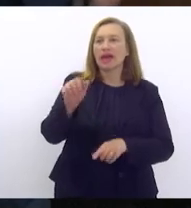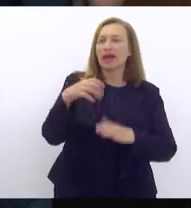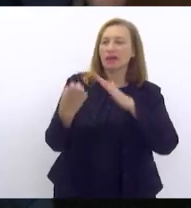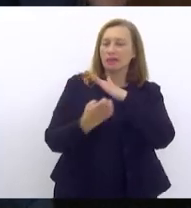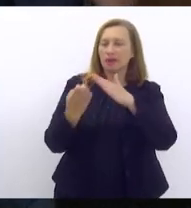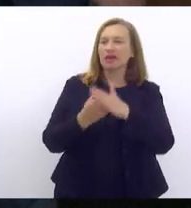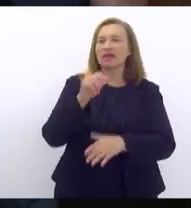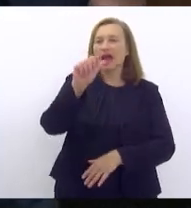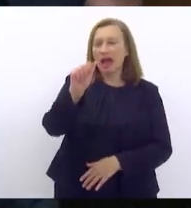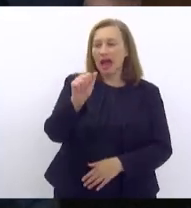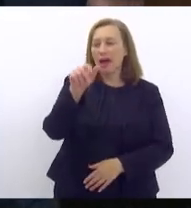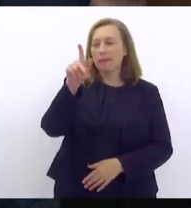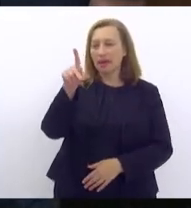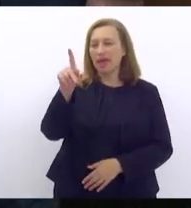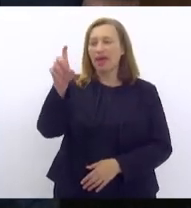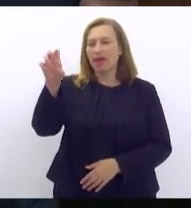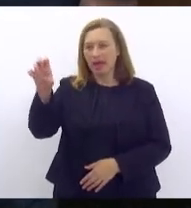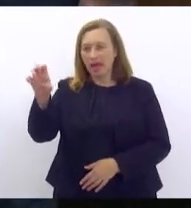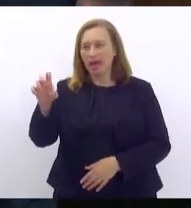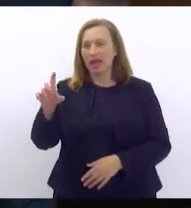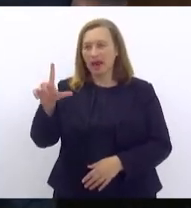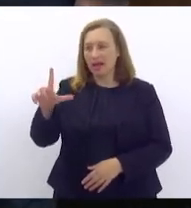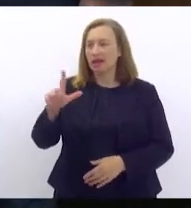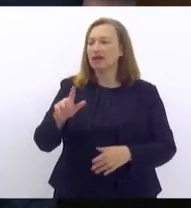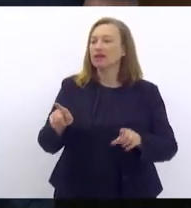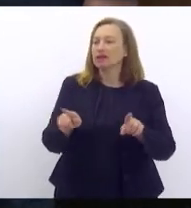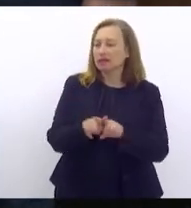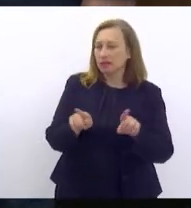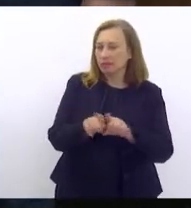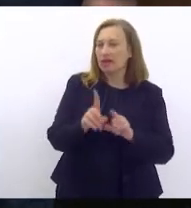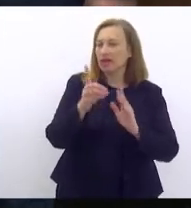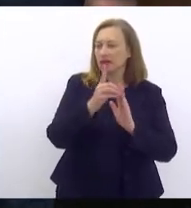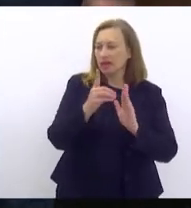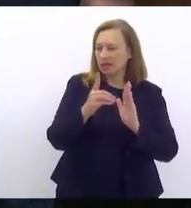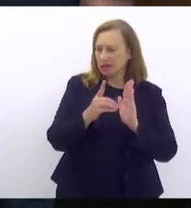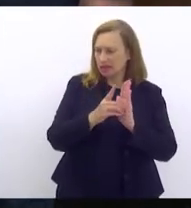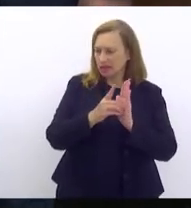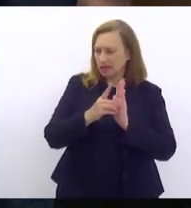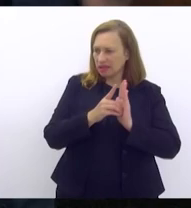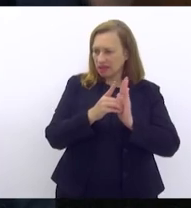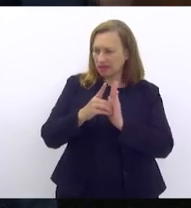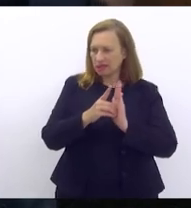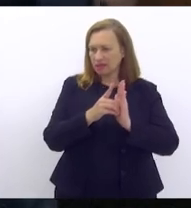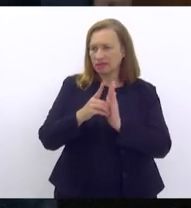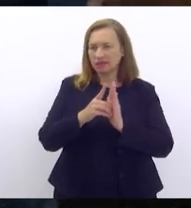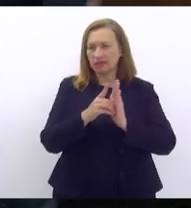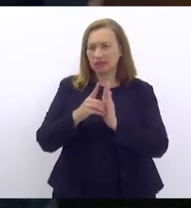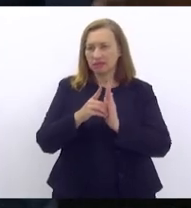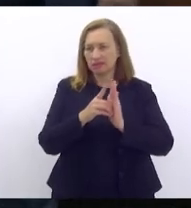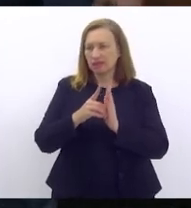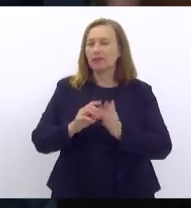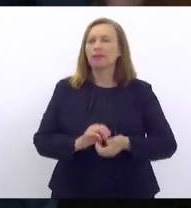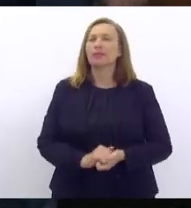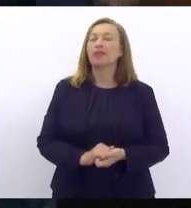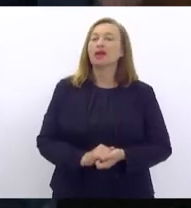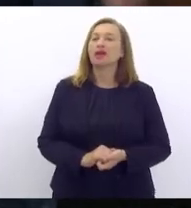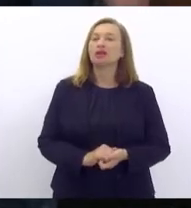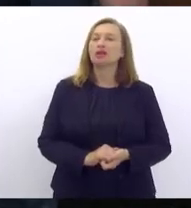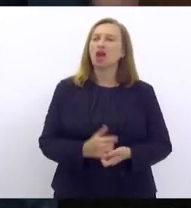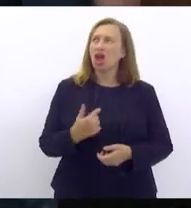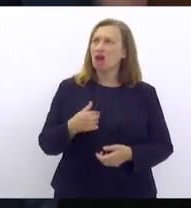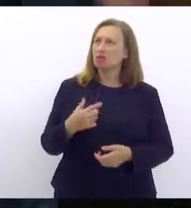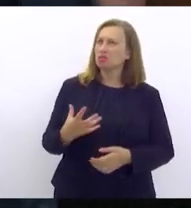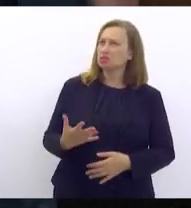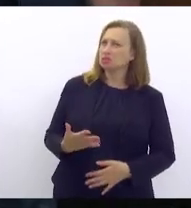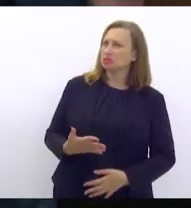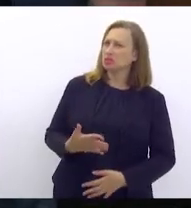população no Estado do Rio de Janeiro, no que tange às operações ilegais, reboques ilegais. E ficamos, eu não fiquei